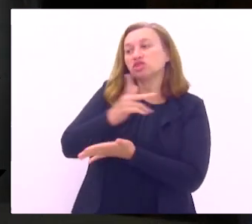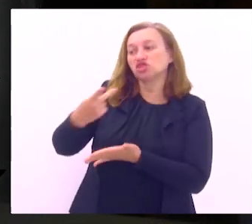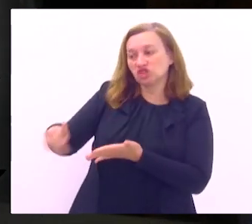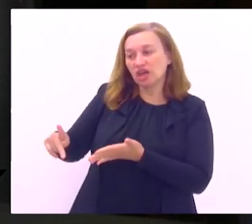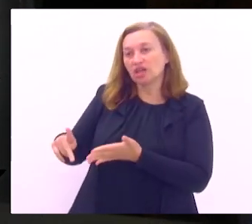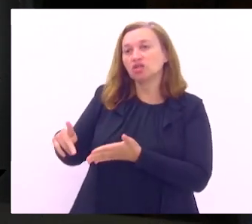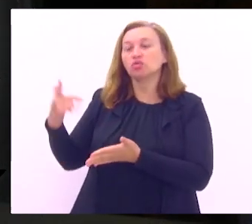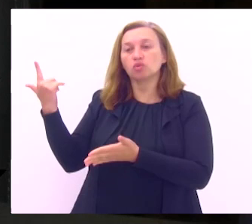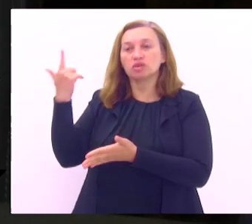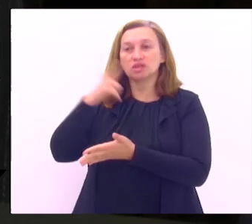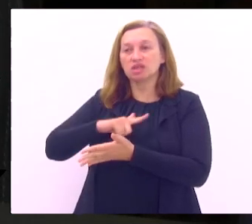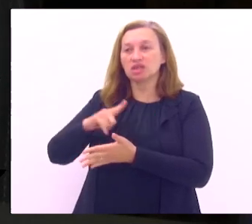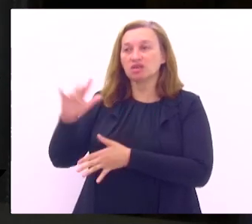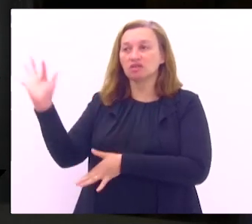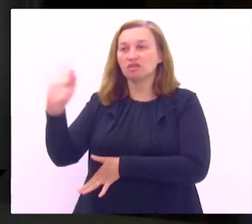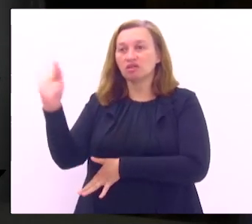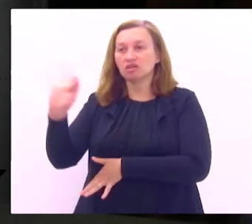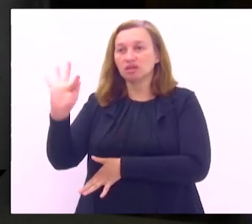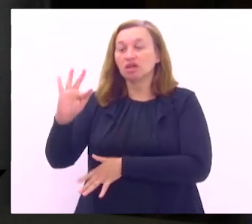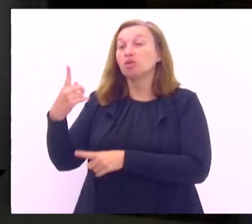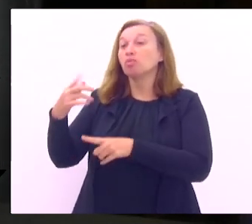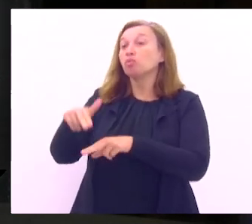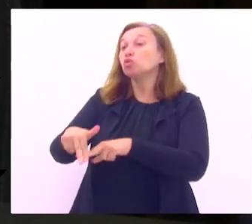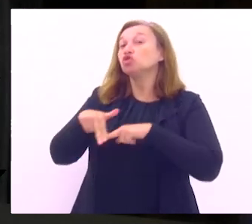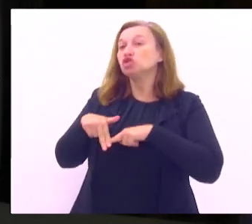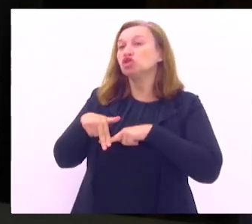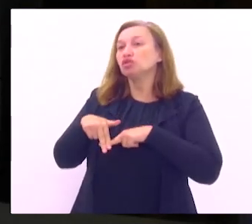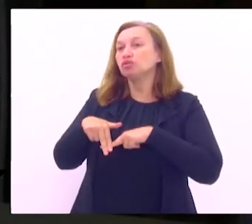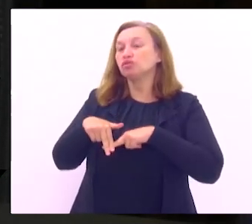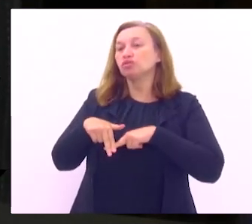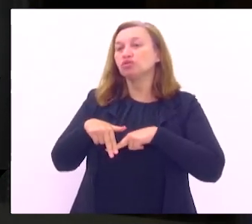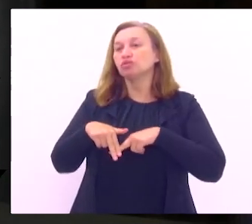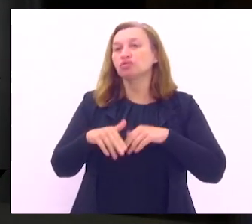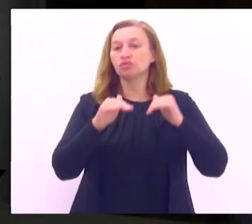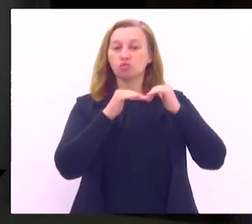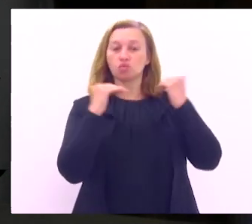faculdade por causa do atletismo e por causa do Célio de Barros.